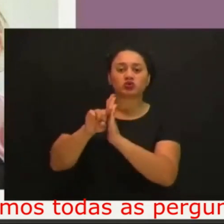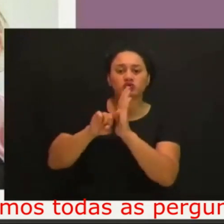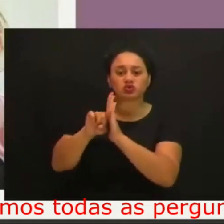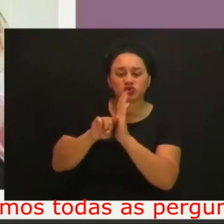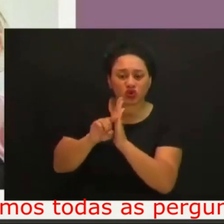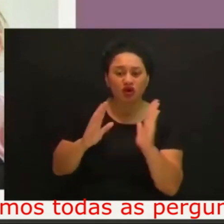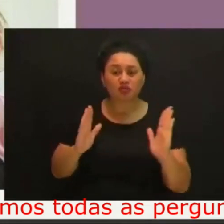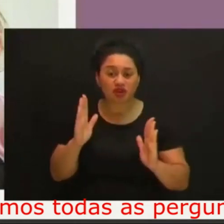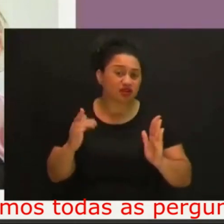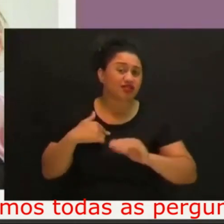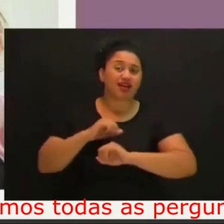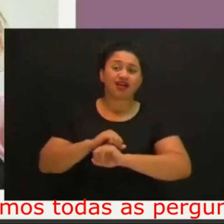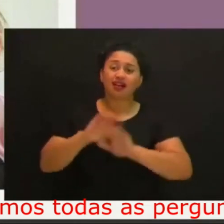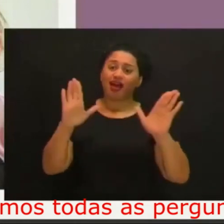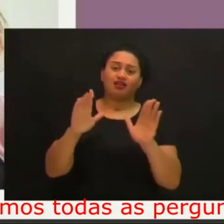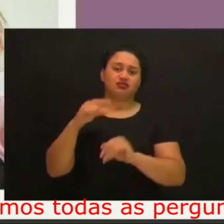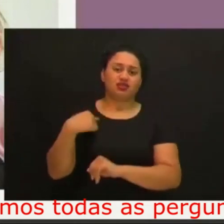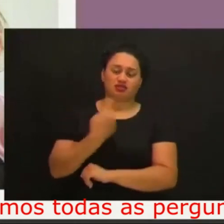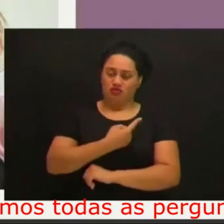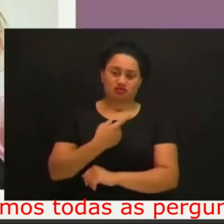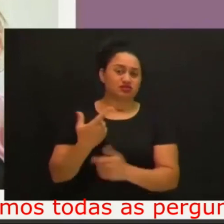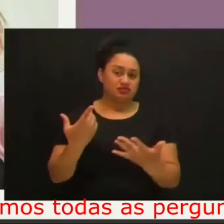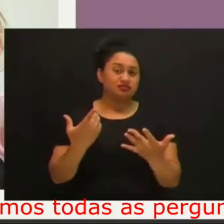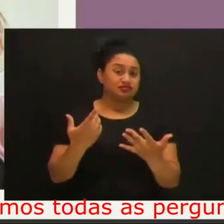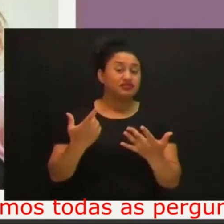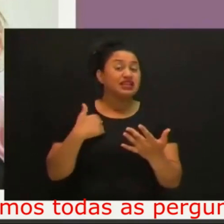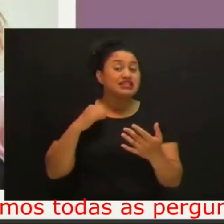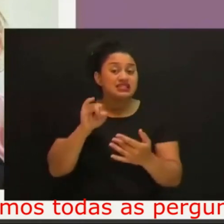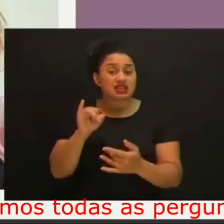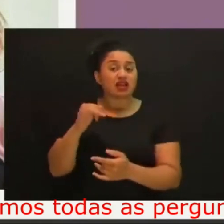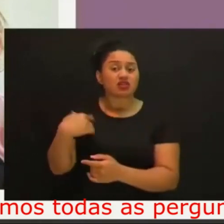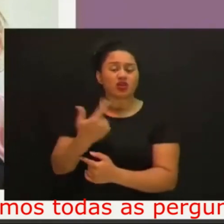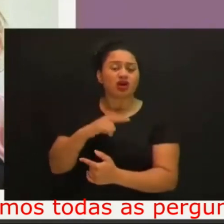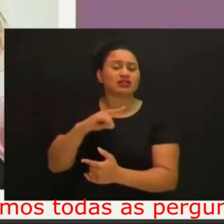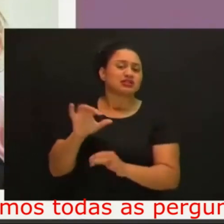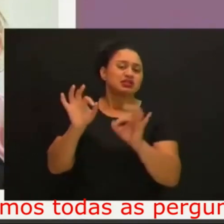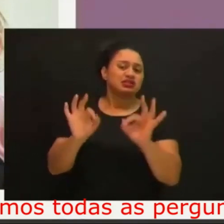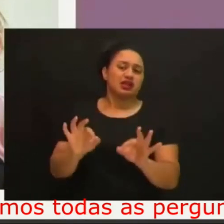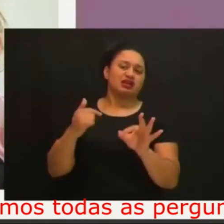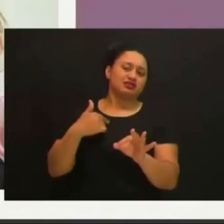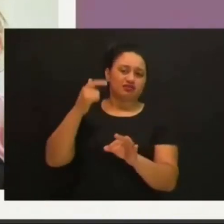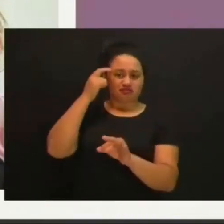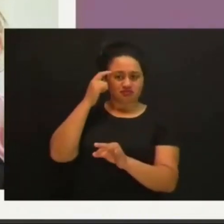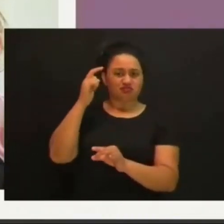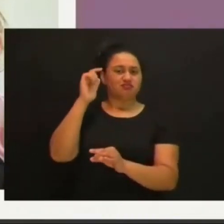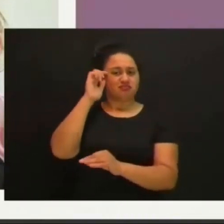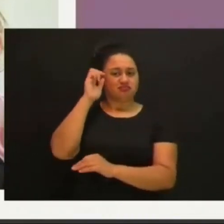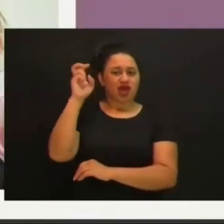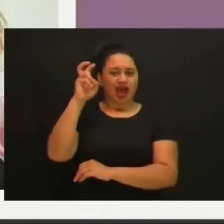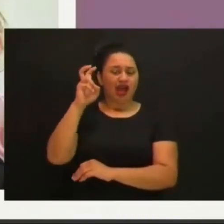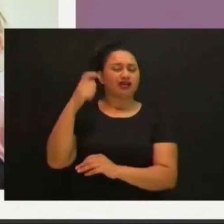bastante claro para nós. Ou pelo menos deveria ser, se nós tivermos honestidade intelectual. Então,